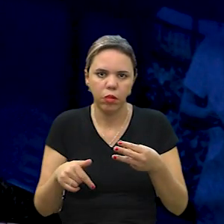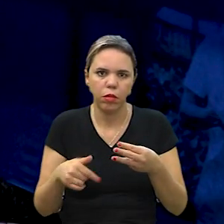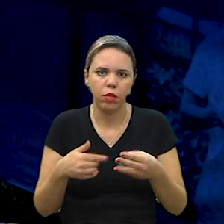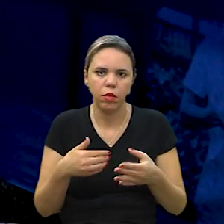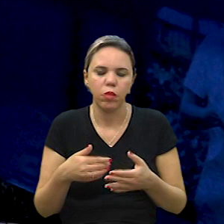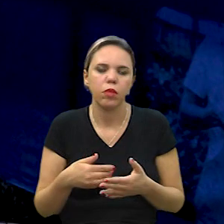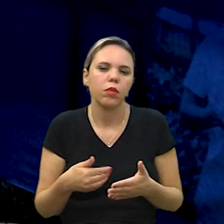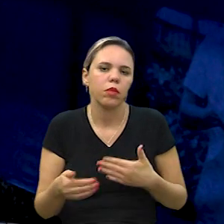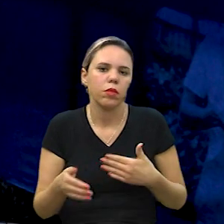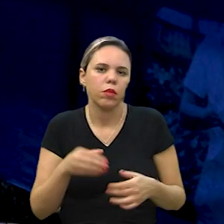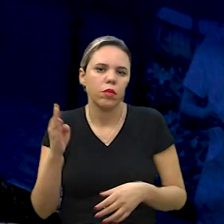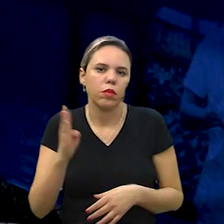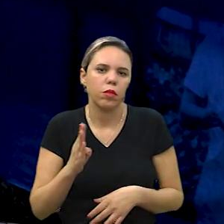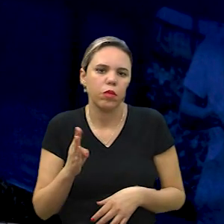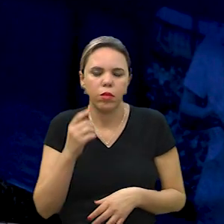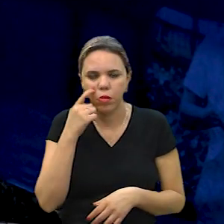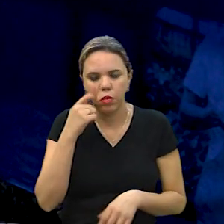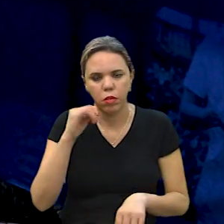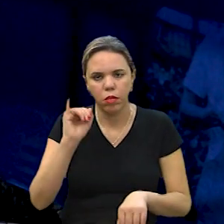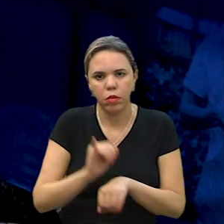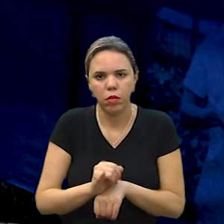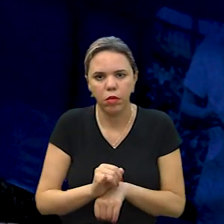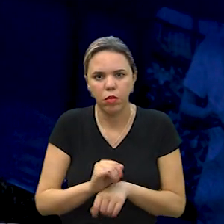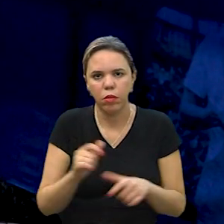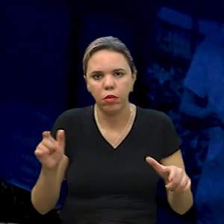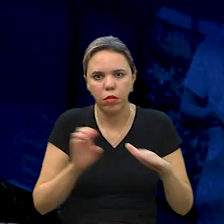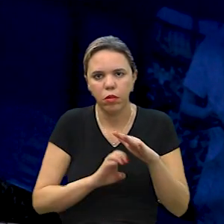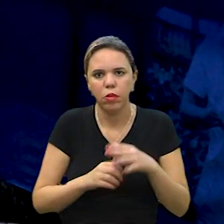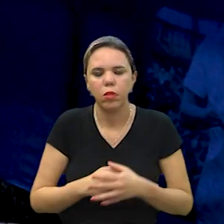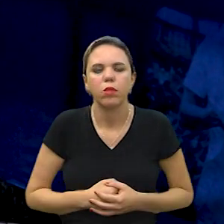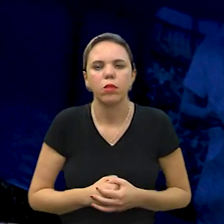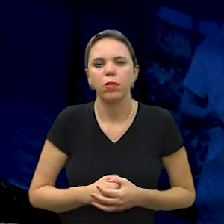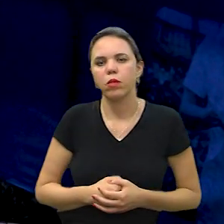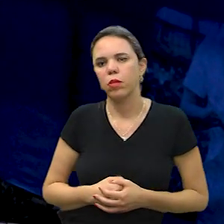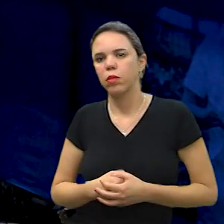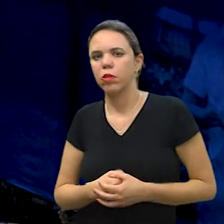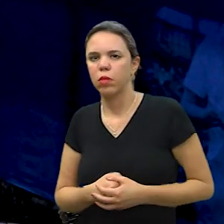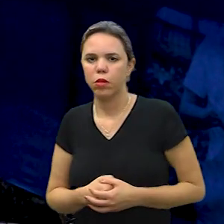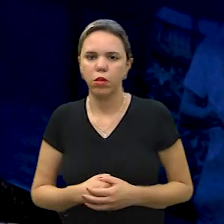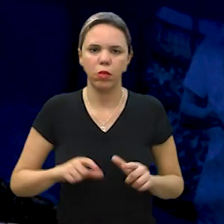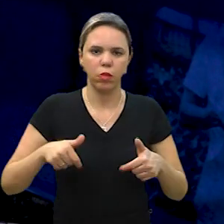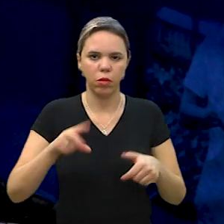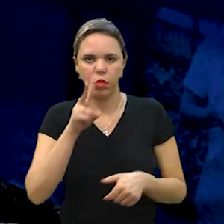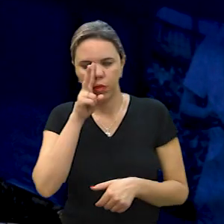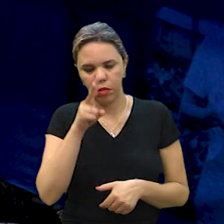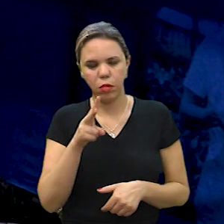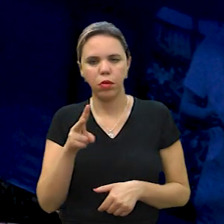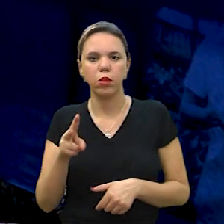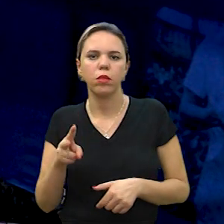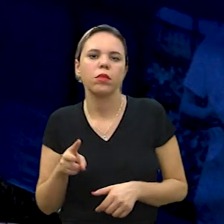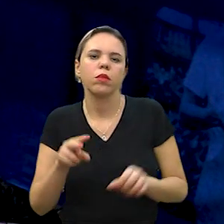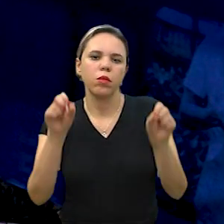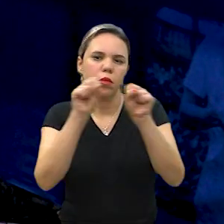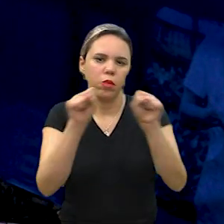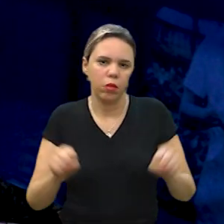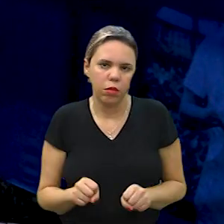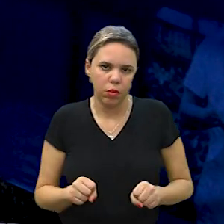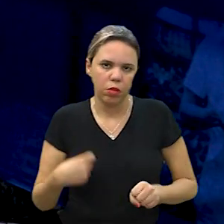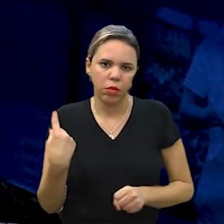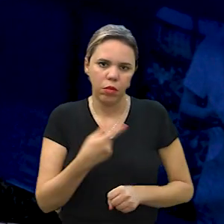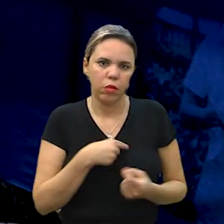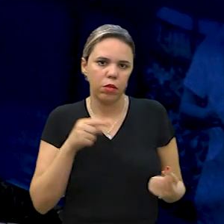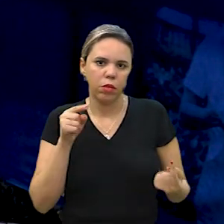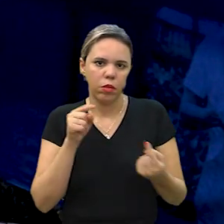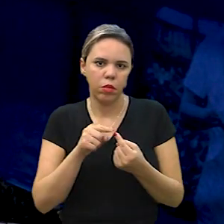aí independe, viu? Nacional, internacional, com grandes empresas, fortalecer o ecossistema. Esse